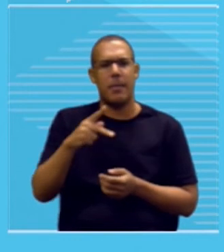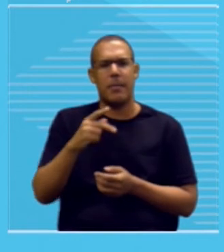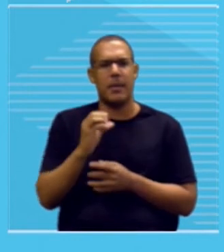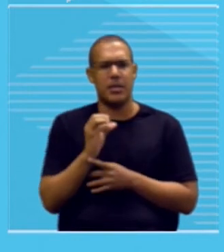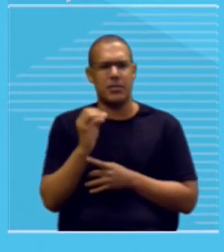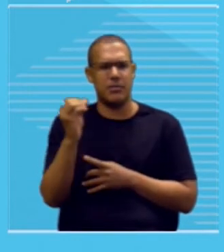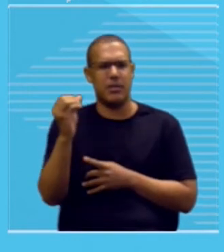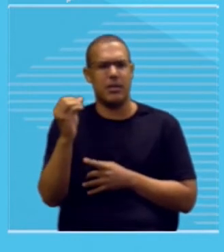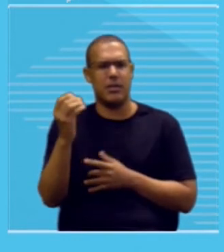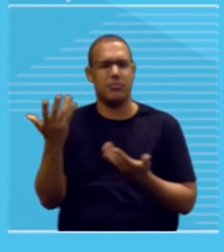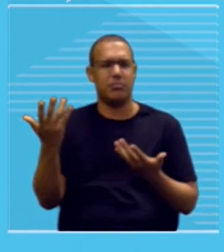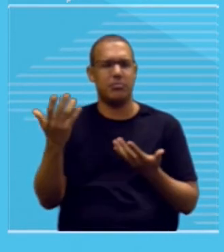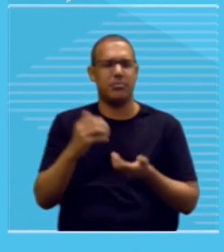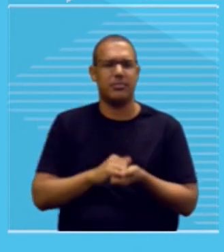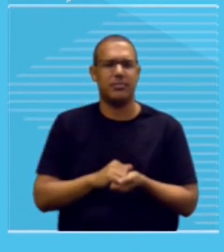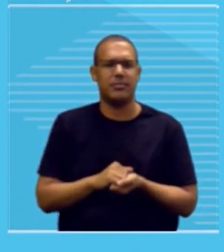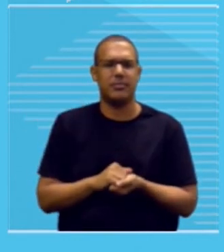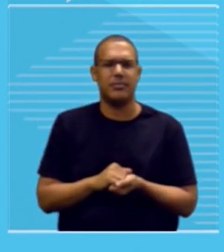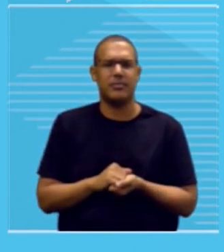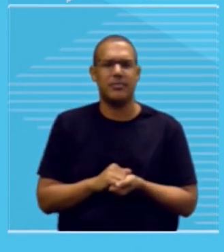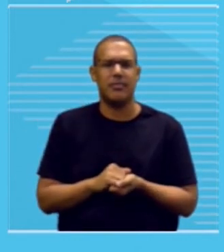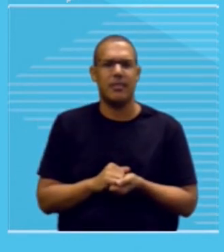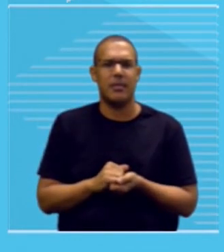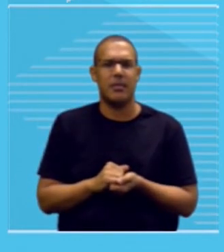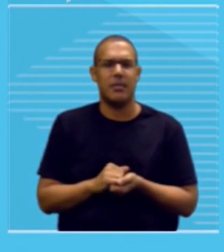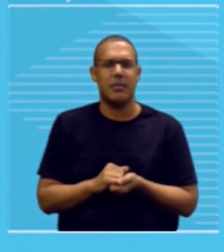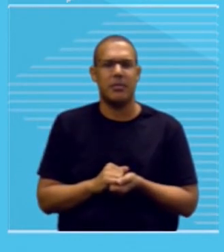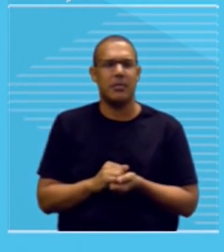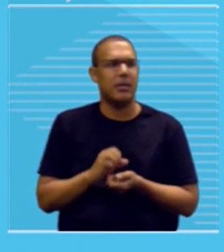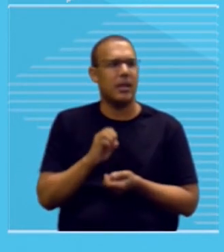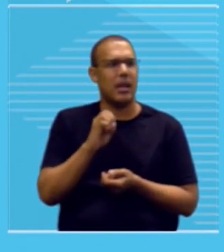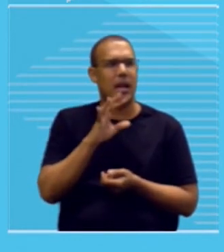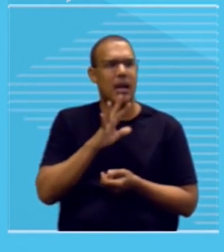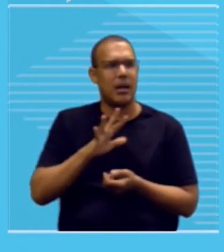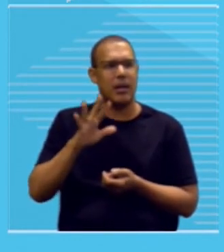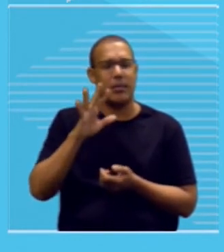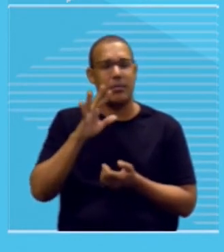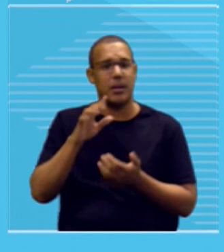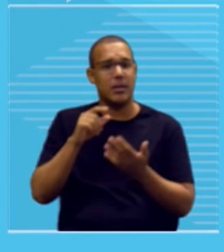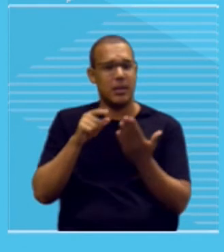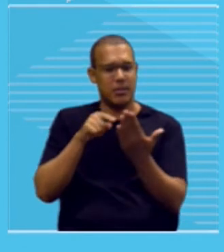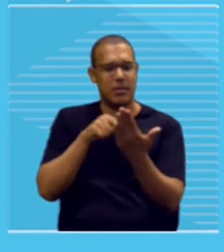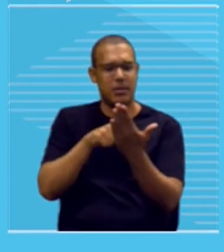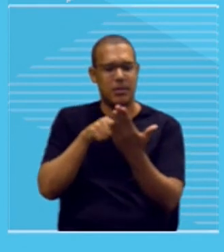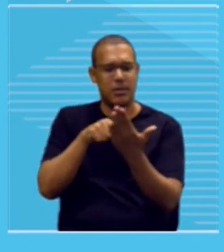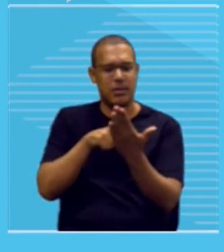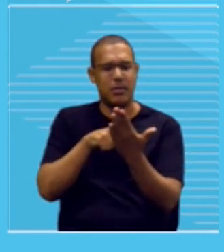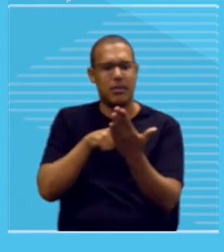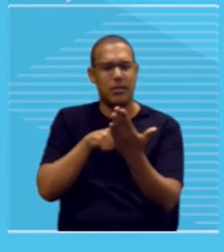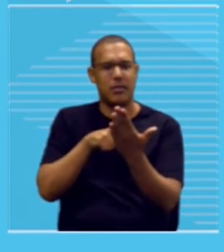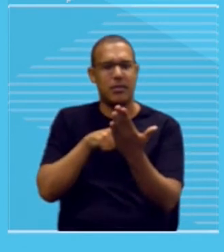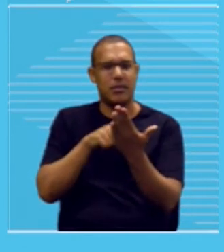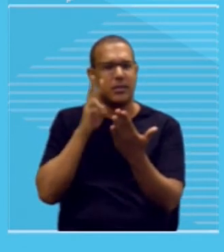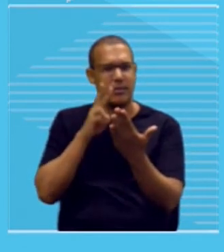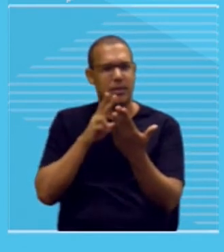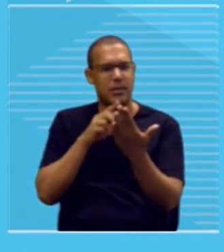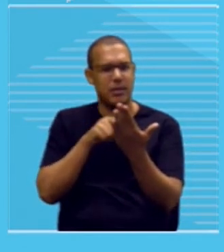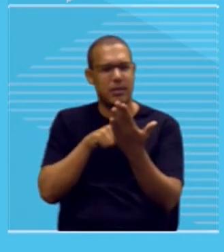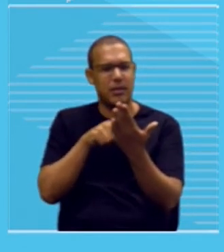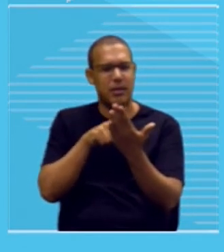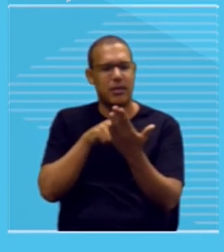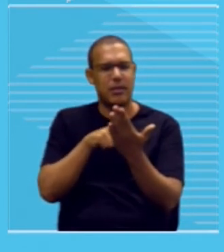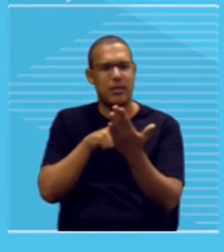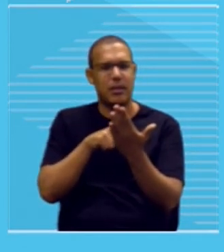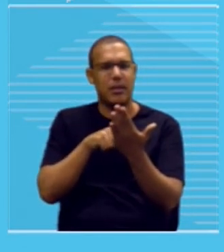um aplicativo lá na imagem volta lá ó a mulher tava lá com a mão com o dedo no ponto para apertar ó boca